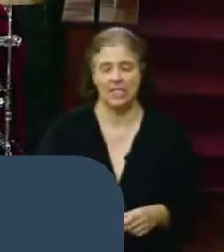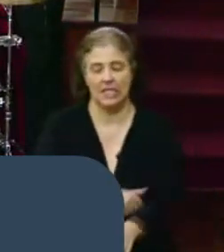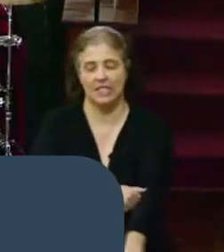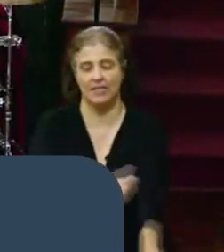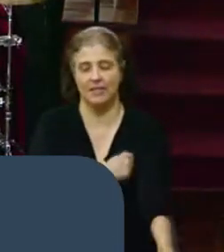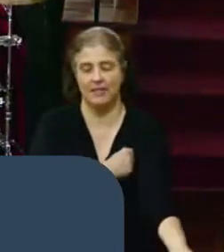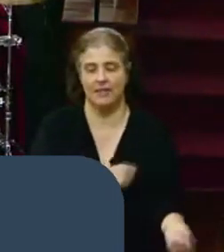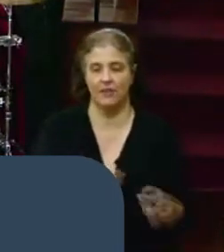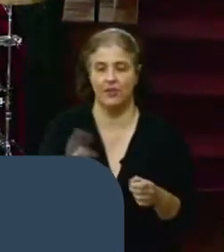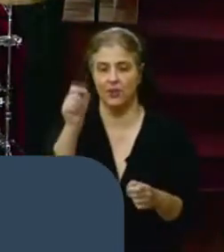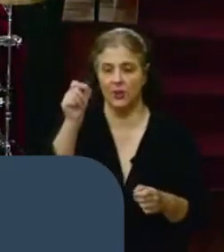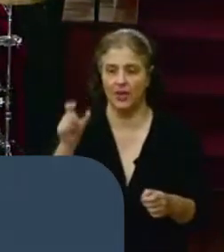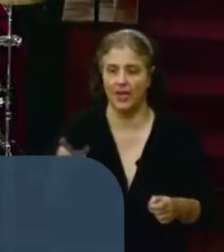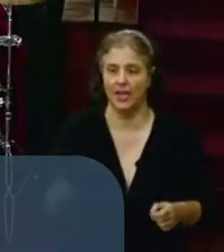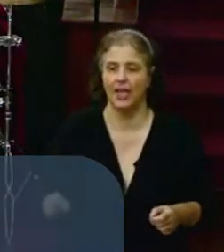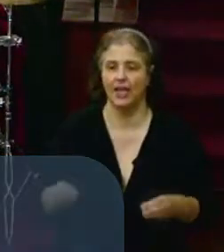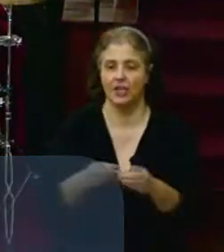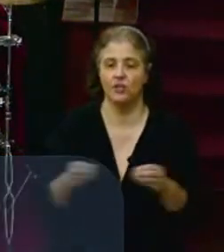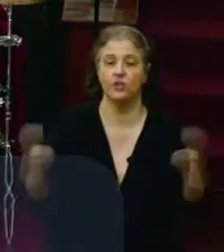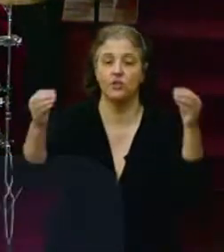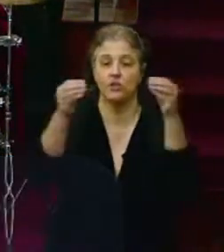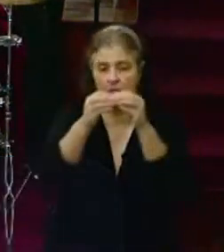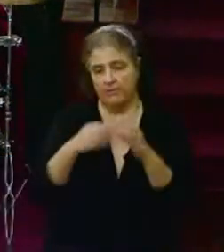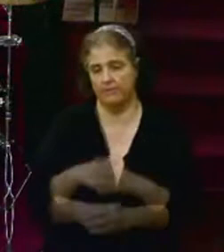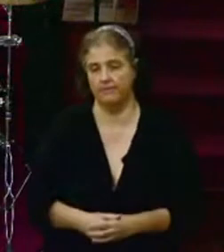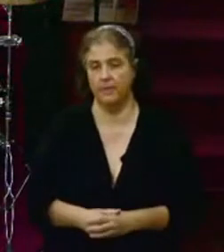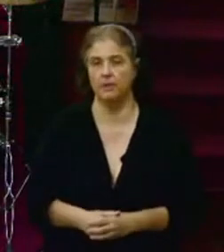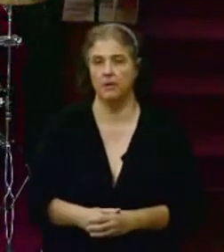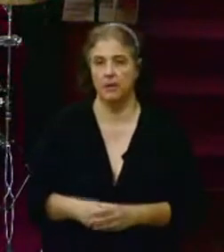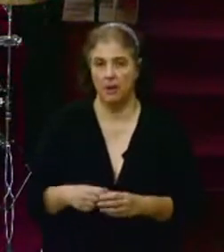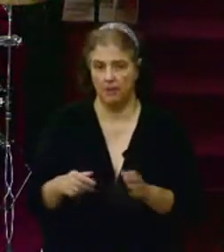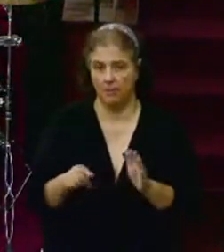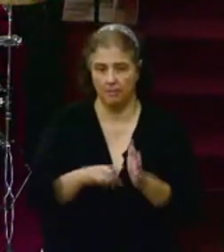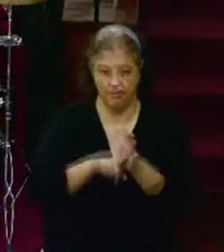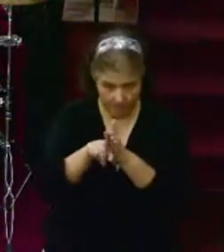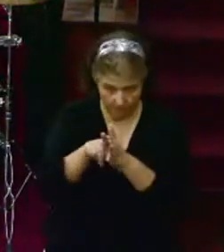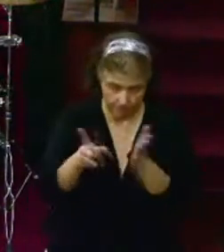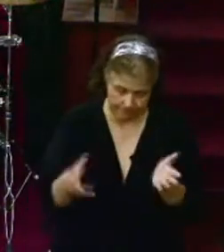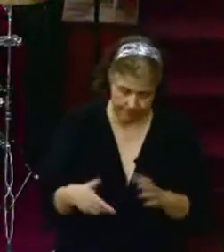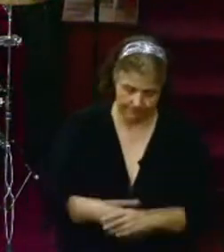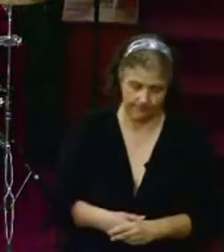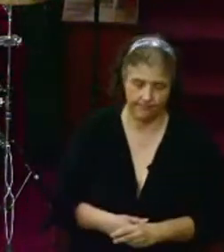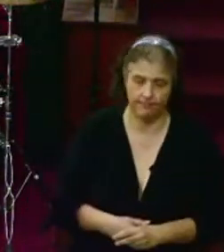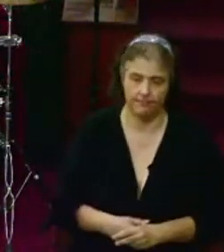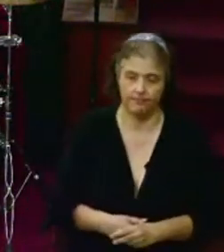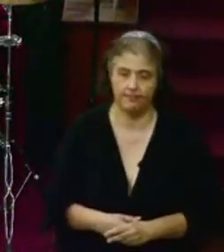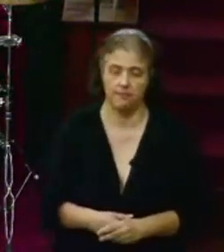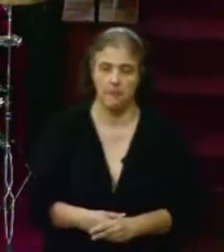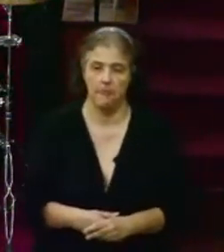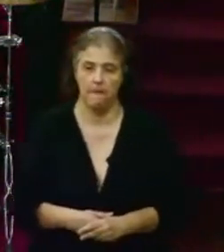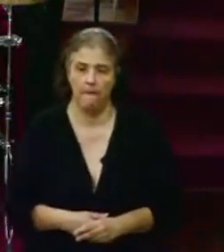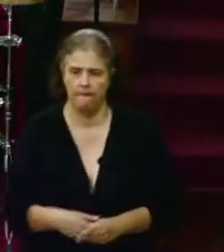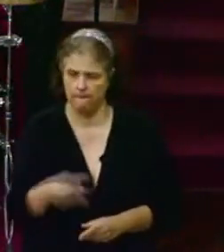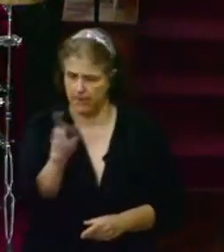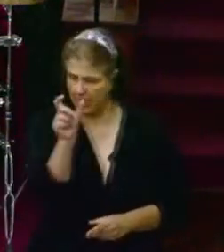verdade. Quem é digno? Amados irmãos, há uma palavra hoje que está na